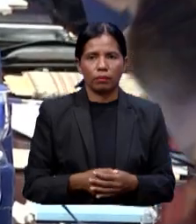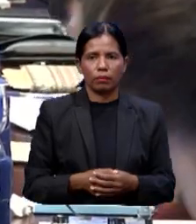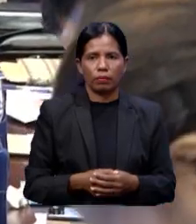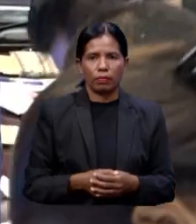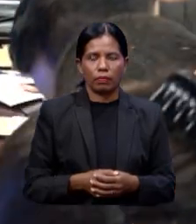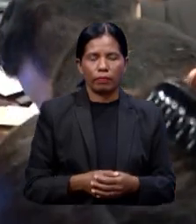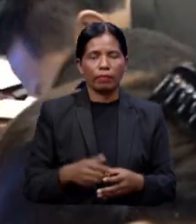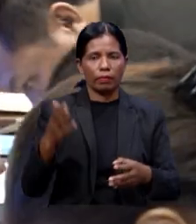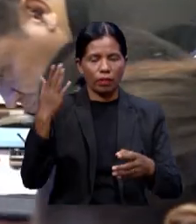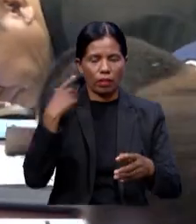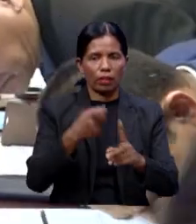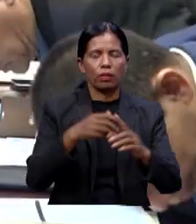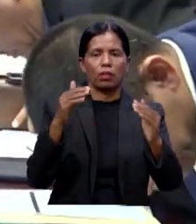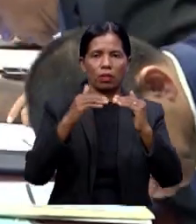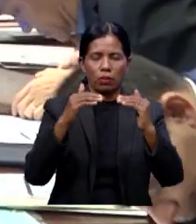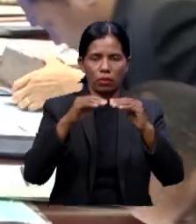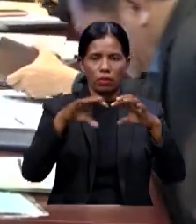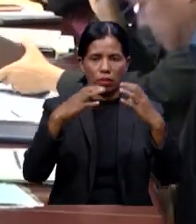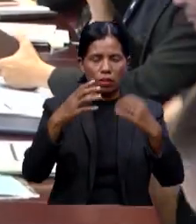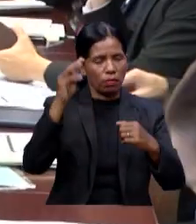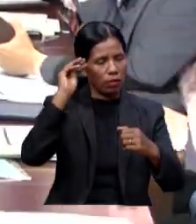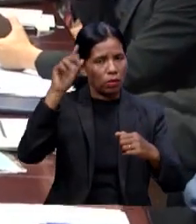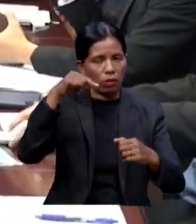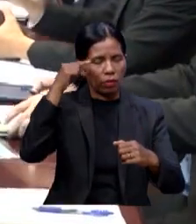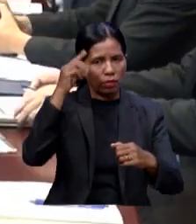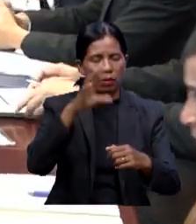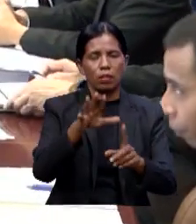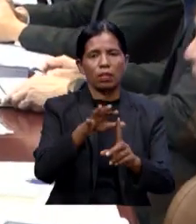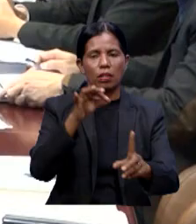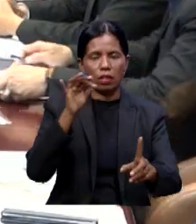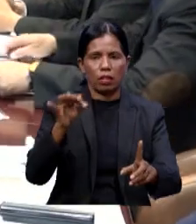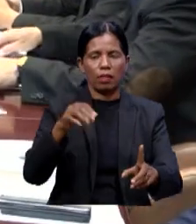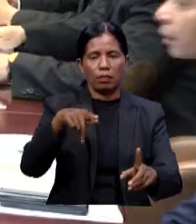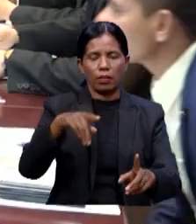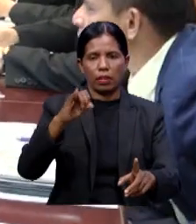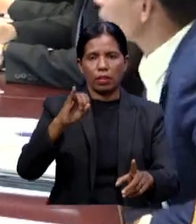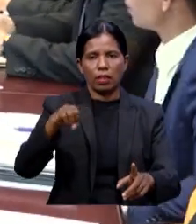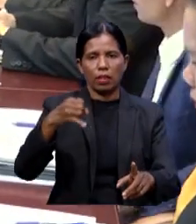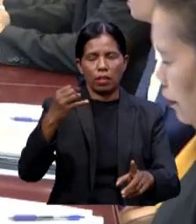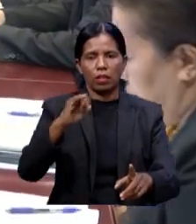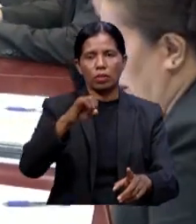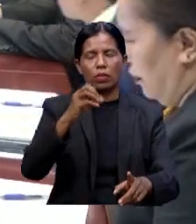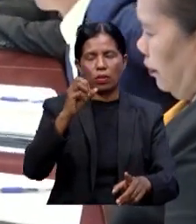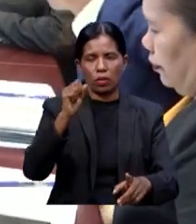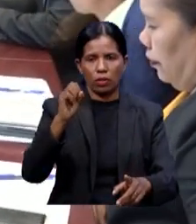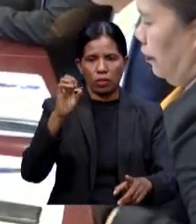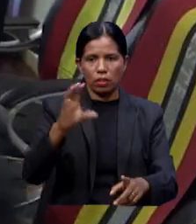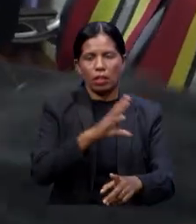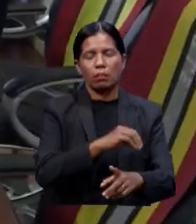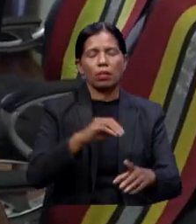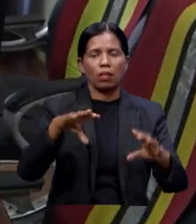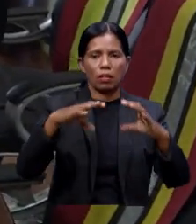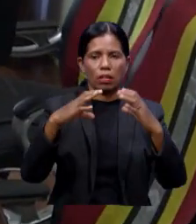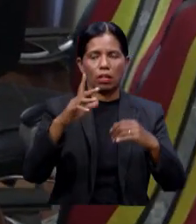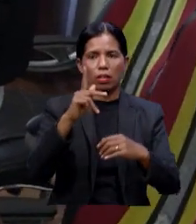Enquanto foi na lesne, liu-se reunião Conselho Ministro, Governo nomeia ex-Procurador-Geral da República, José da Costa Ximenes, ba comissário